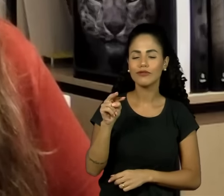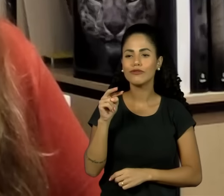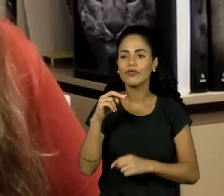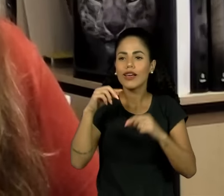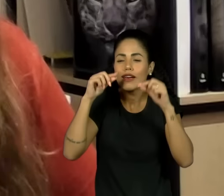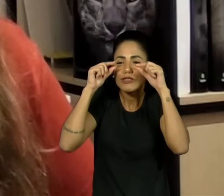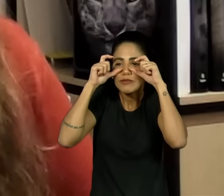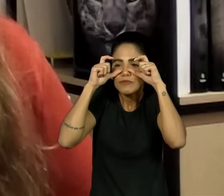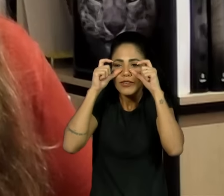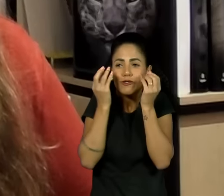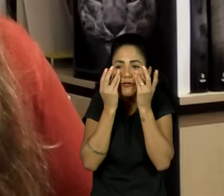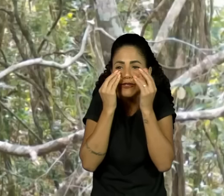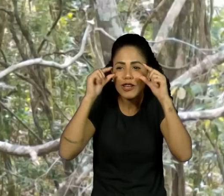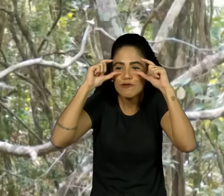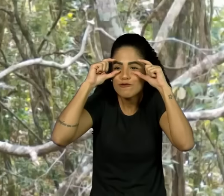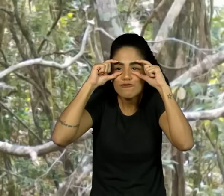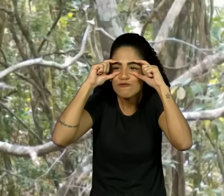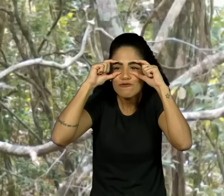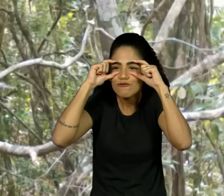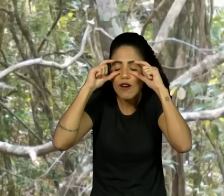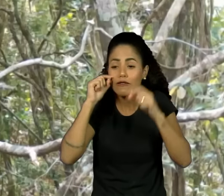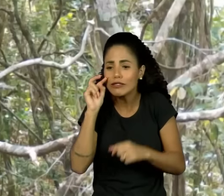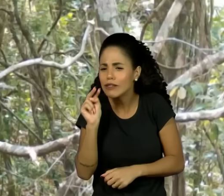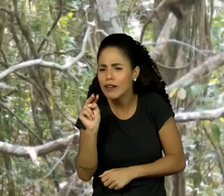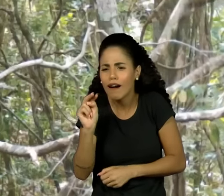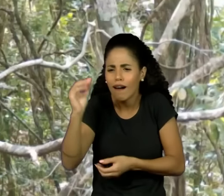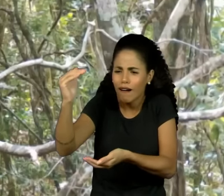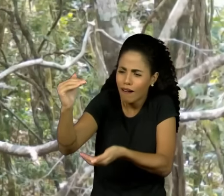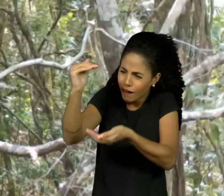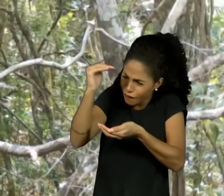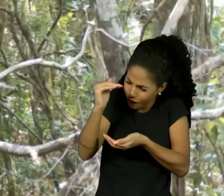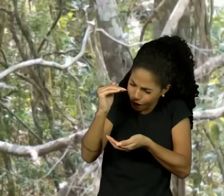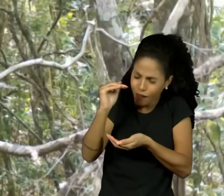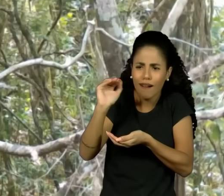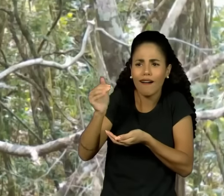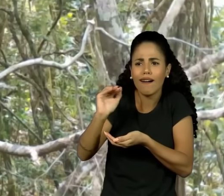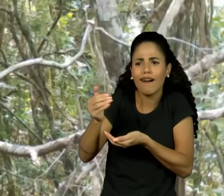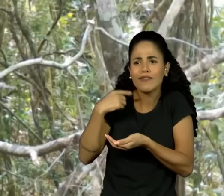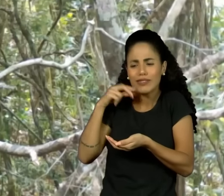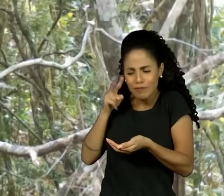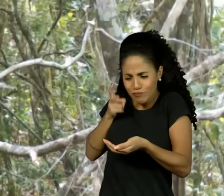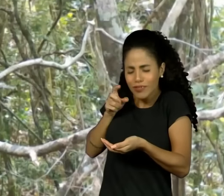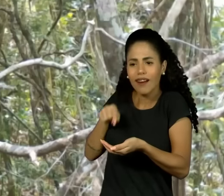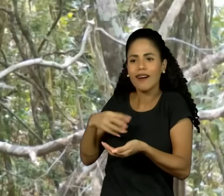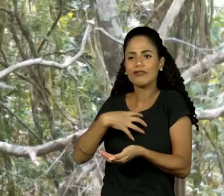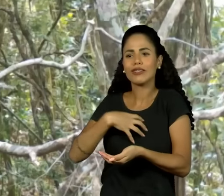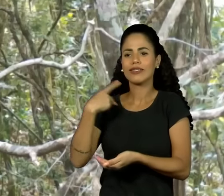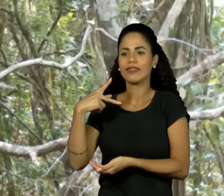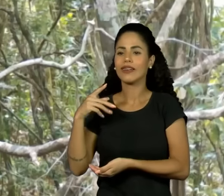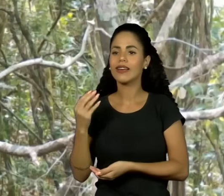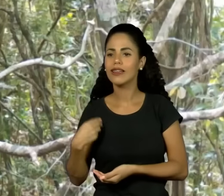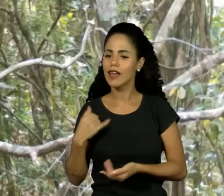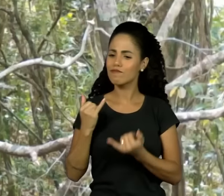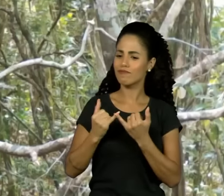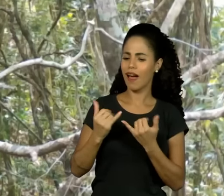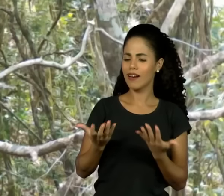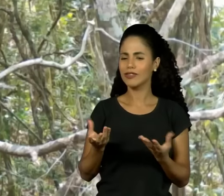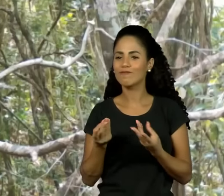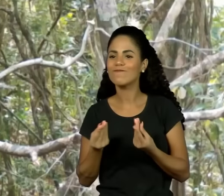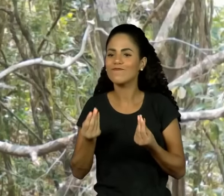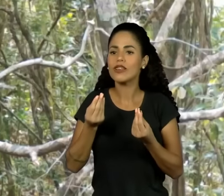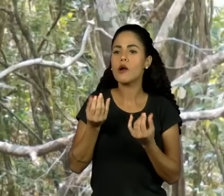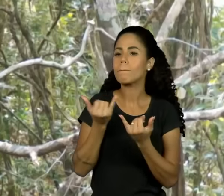te olhando, entender o meio de vida deles e o tanto de similaridades que eles têm, a questão do